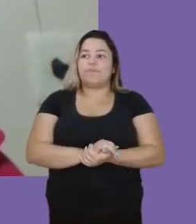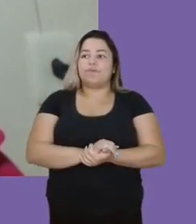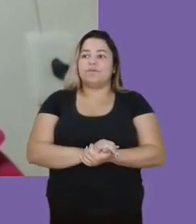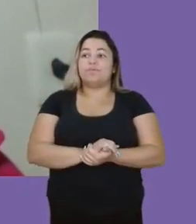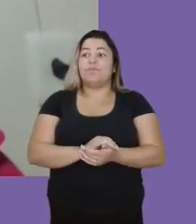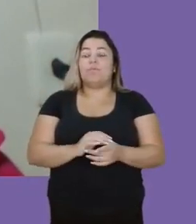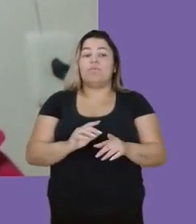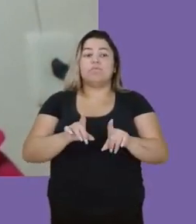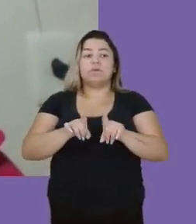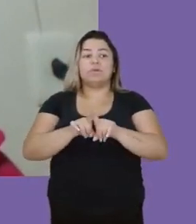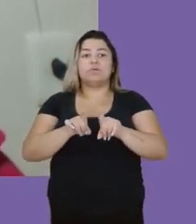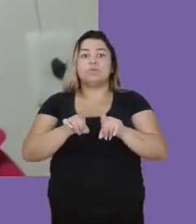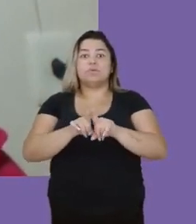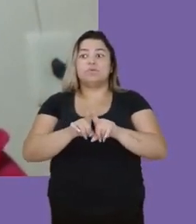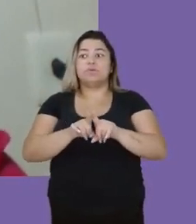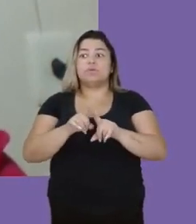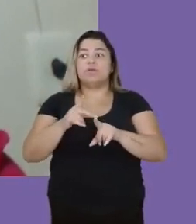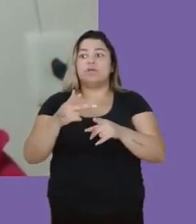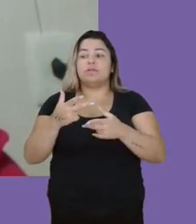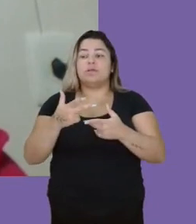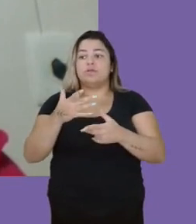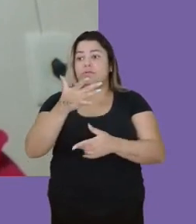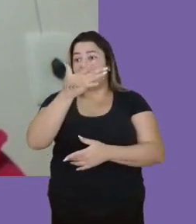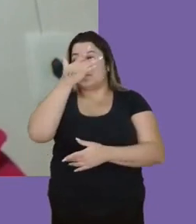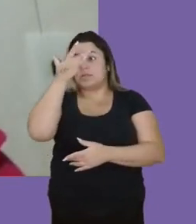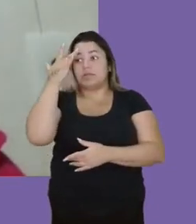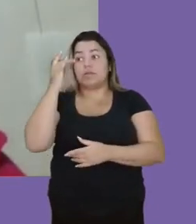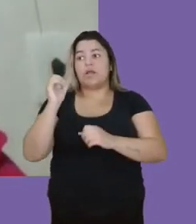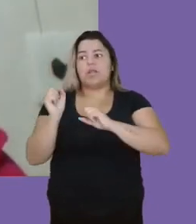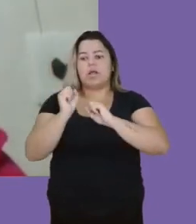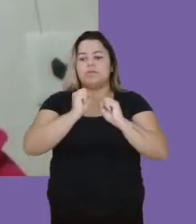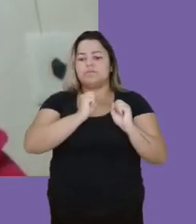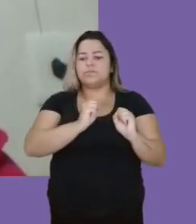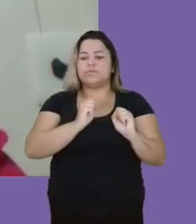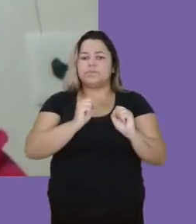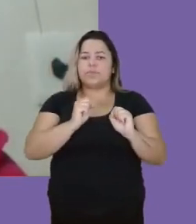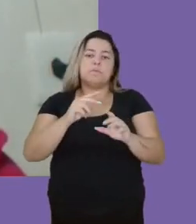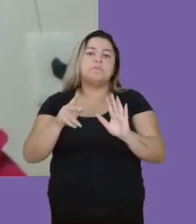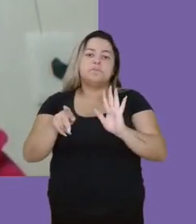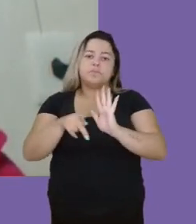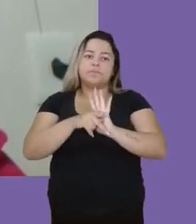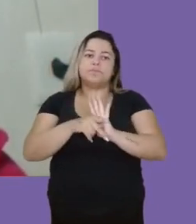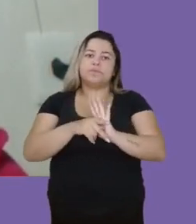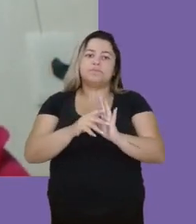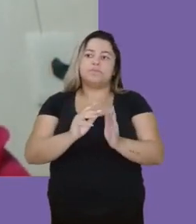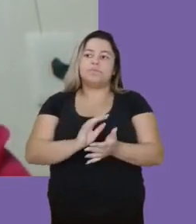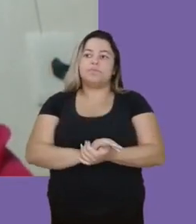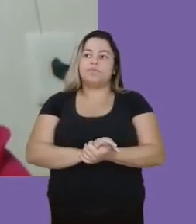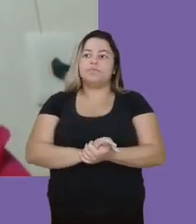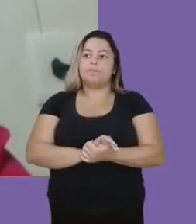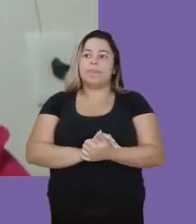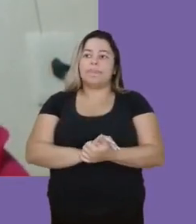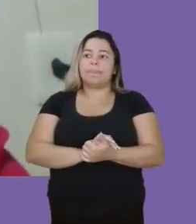Uma forma de revelação daquilo que elas próprias defendem, né? Mas, enfim,